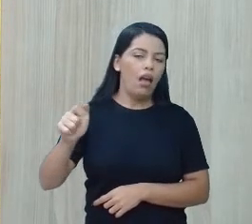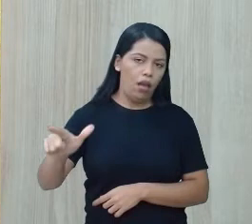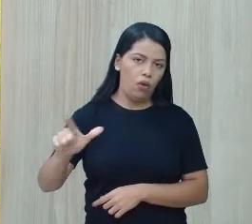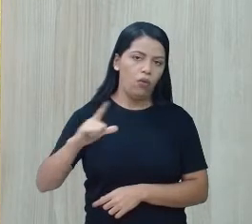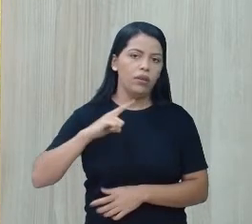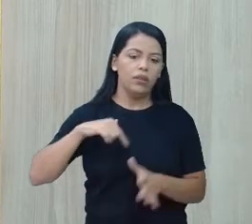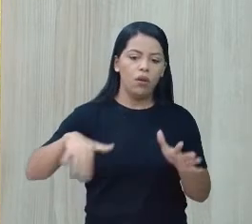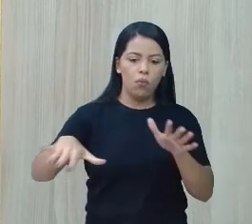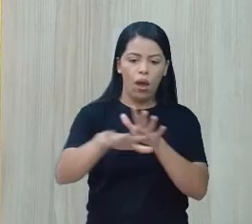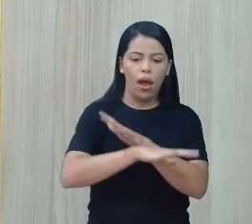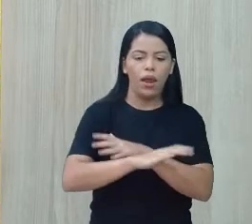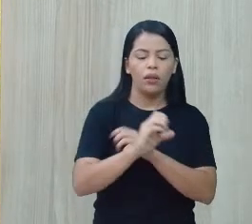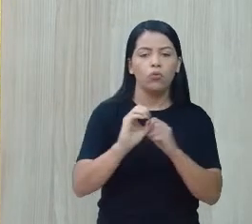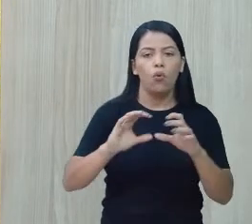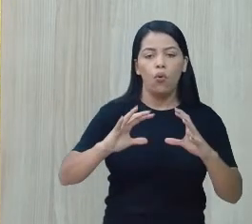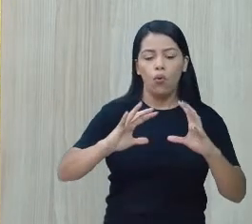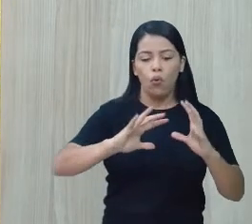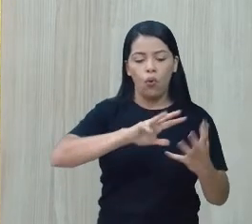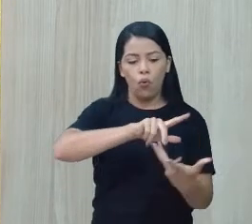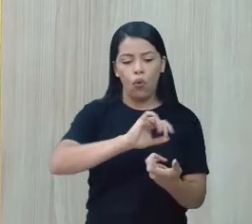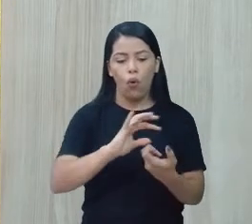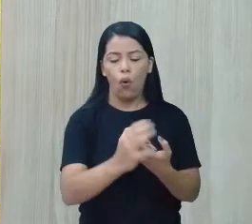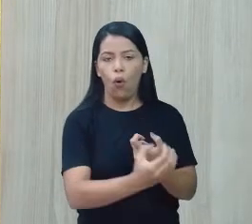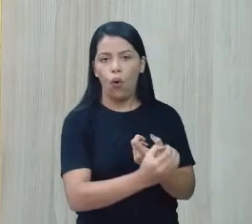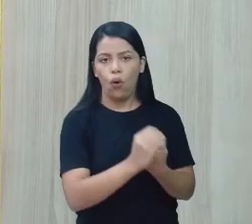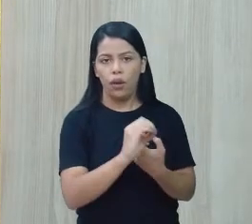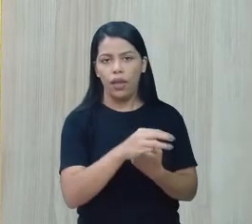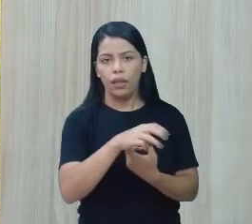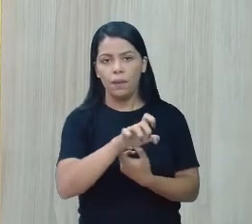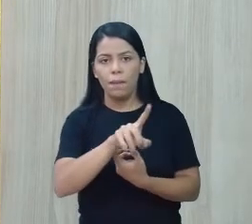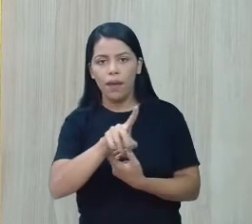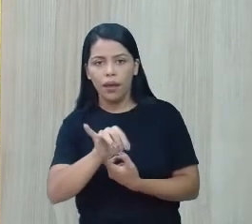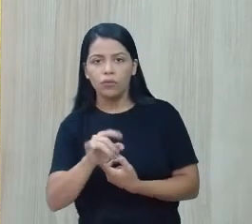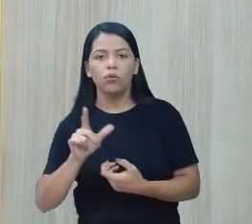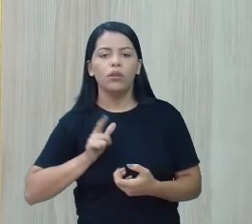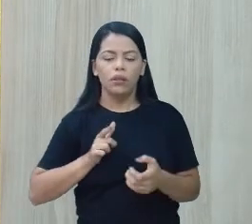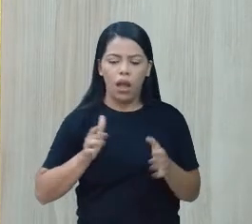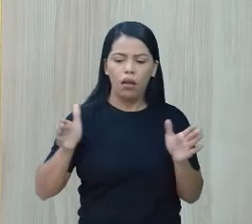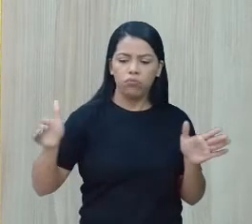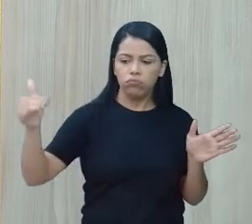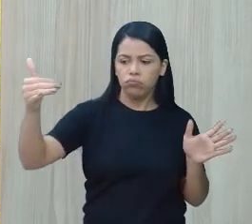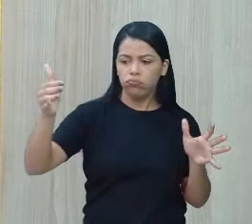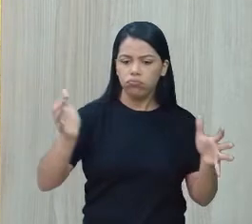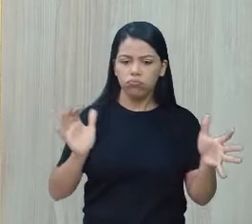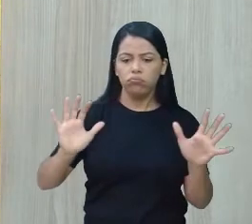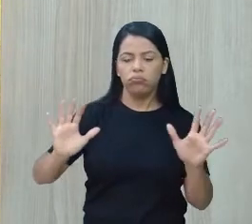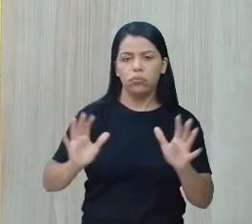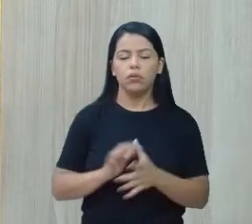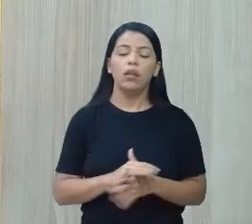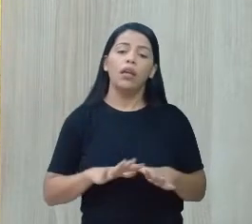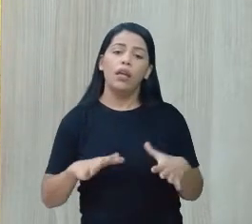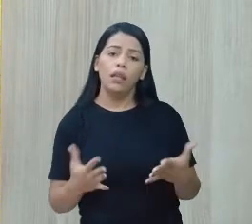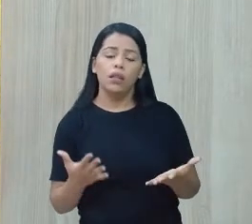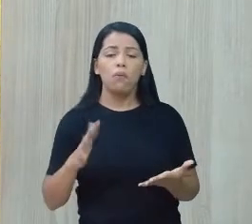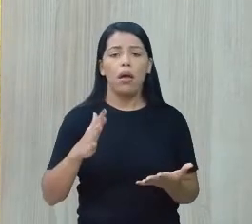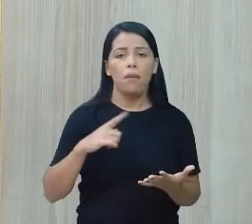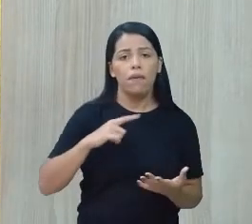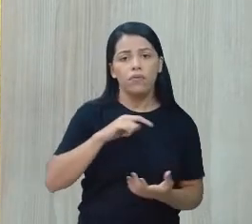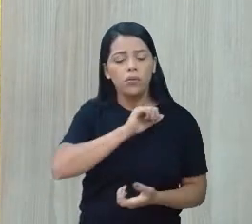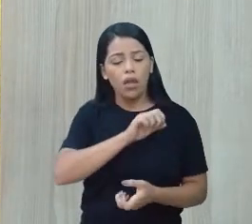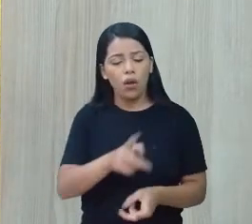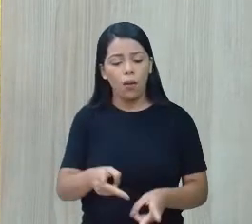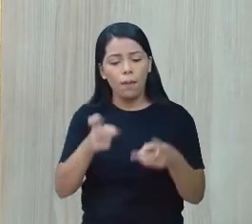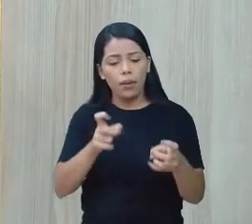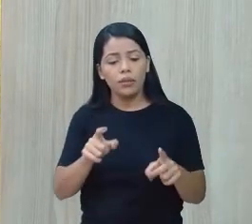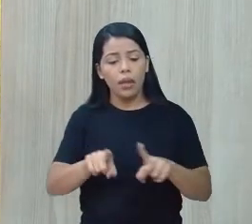tem o território inimigo, porque você tem as fronteiras delimitadas, demarcadas, né? Então, quando você tem nesse espaço fisicamente, mas você também tem o